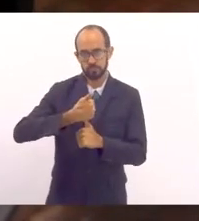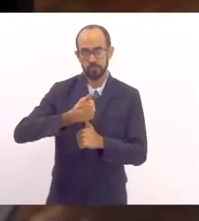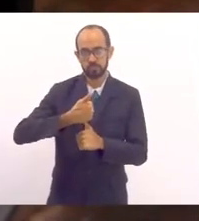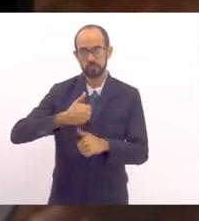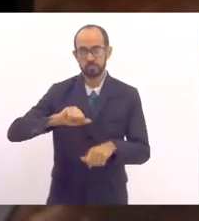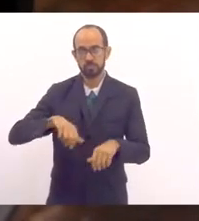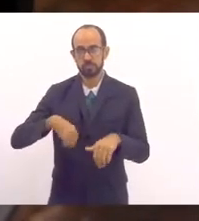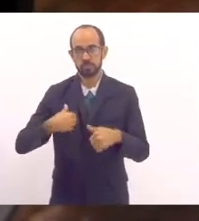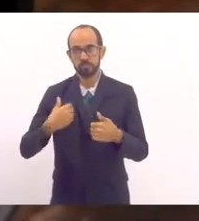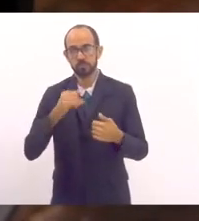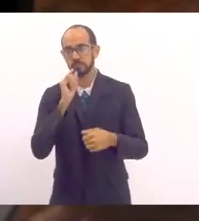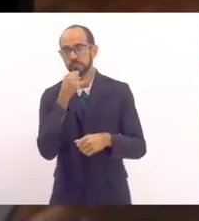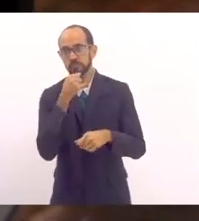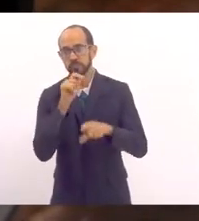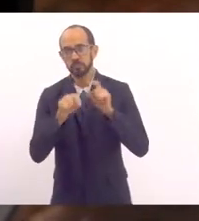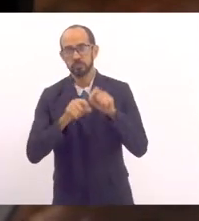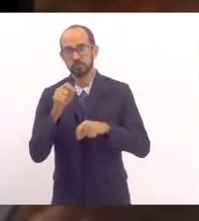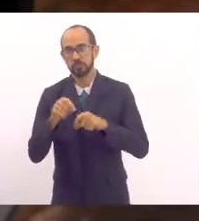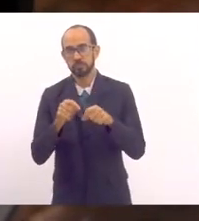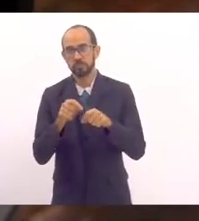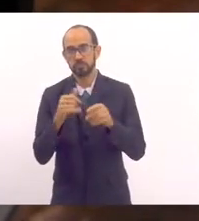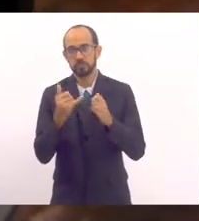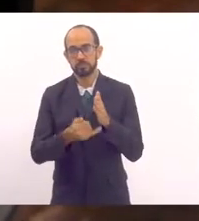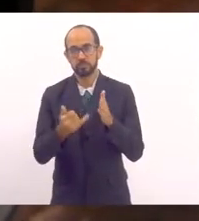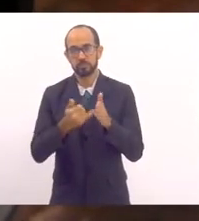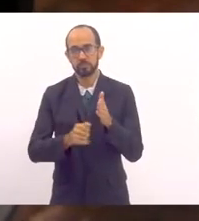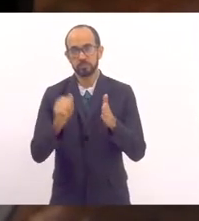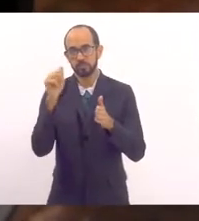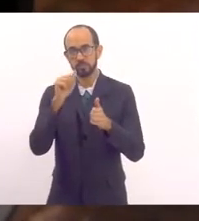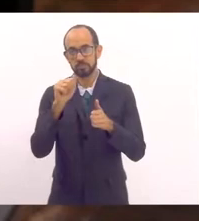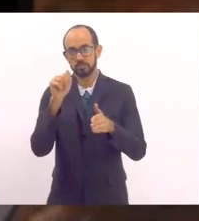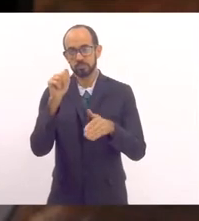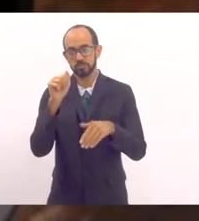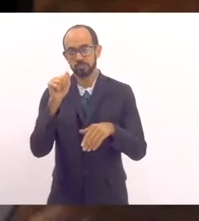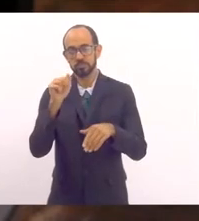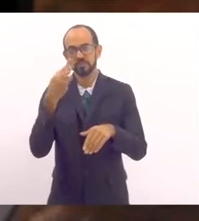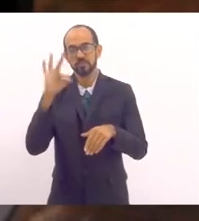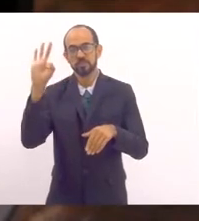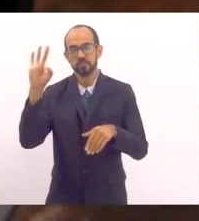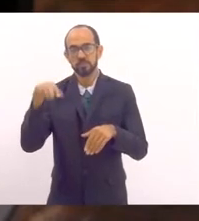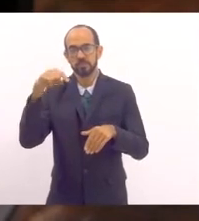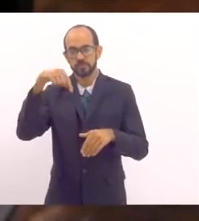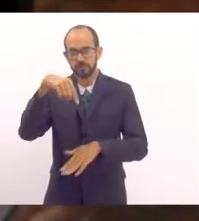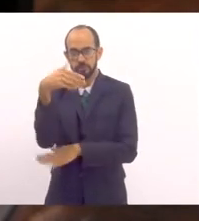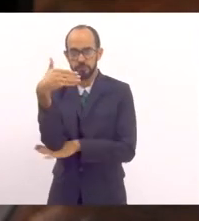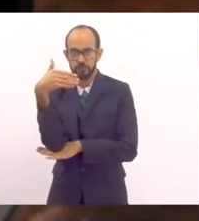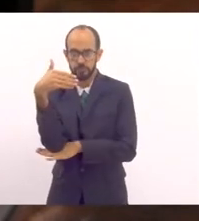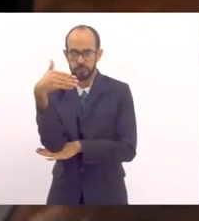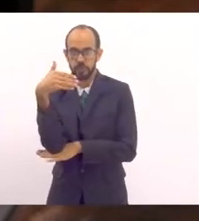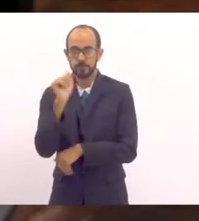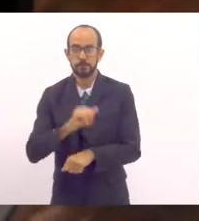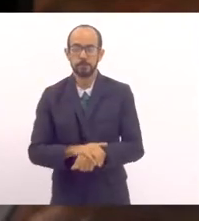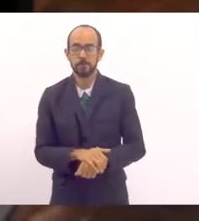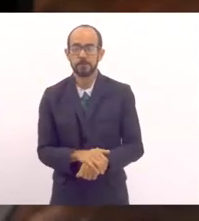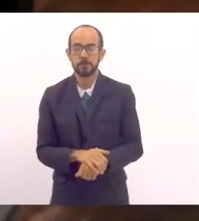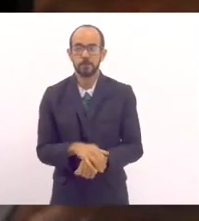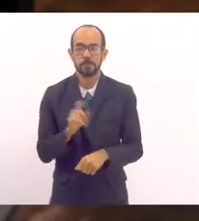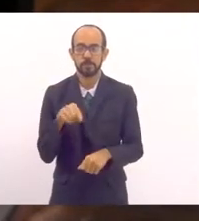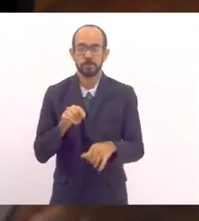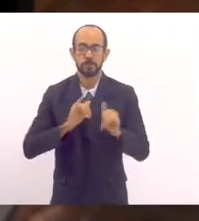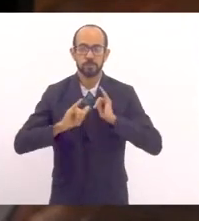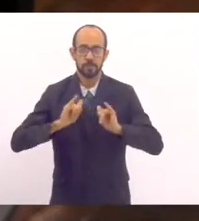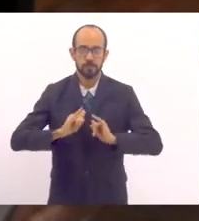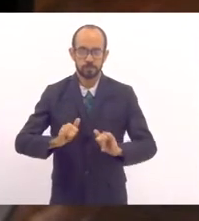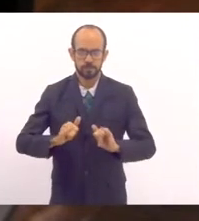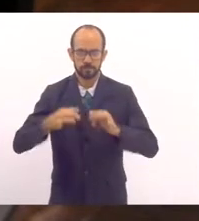deputada, a arrecadação de impostos federais nestes meios de hospedagem. Então, a gente tem assim um dado concreto,